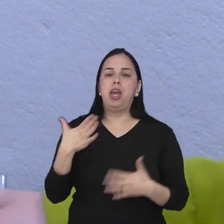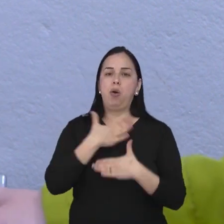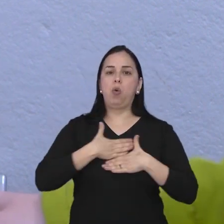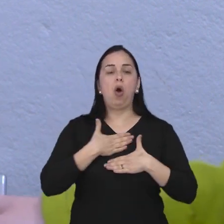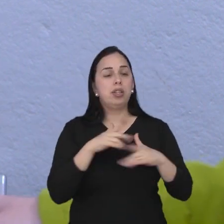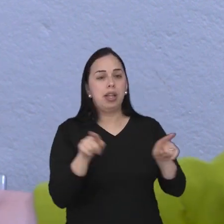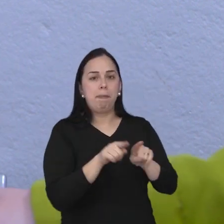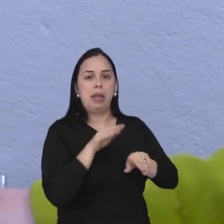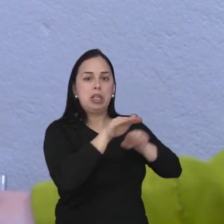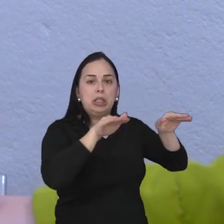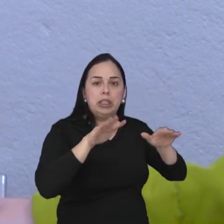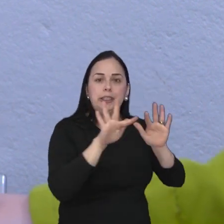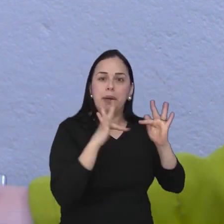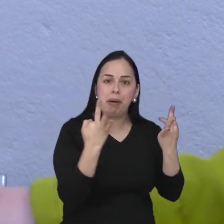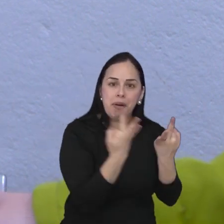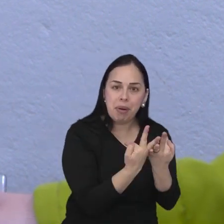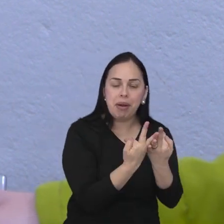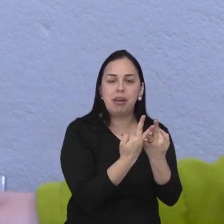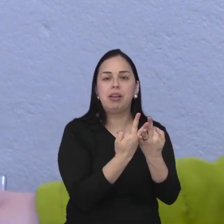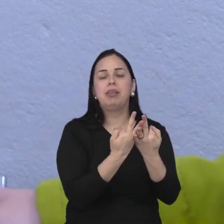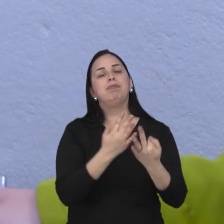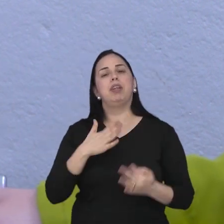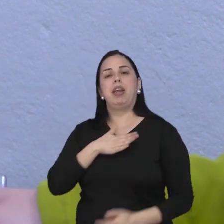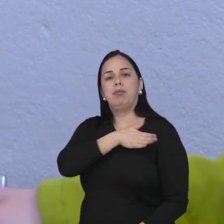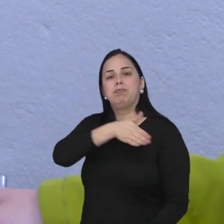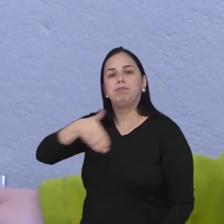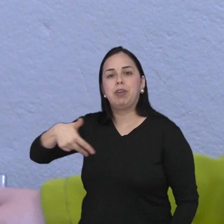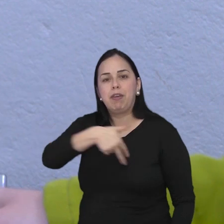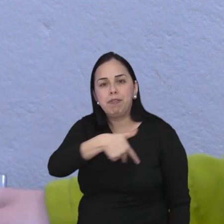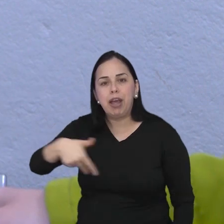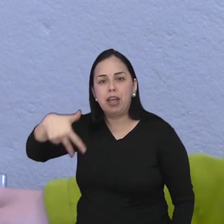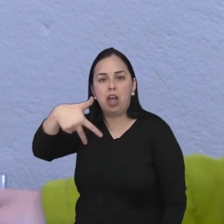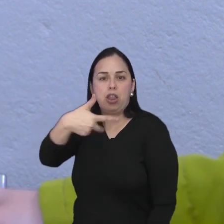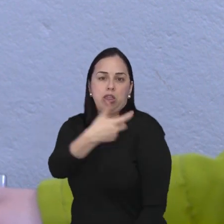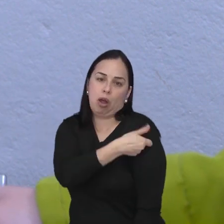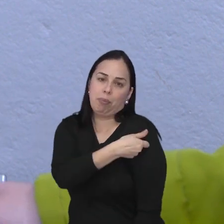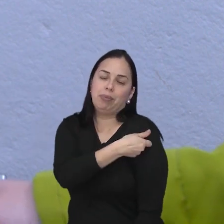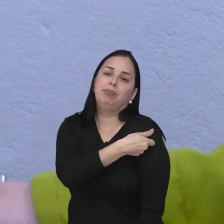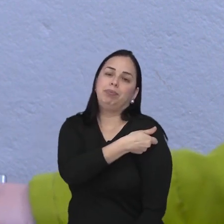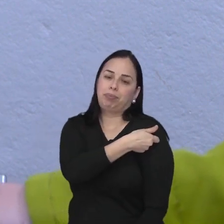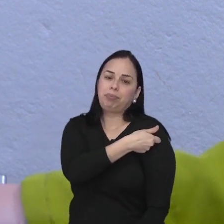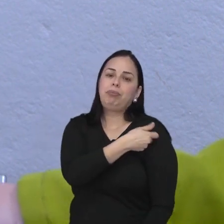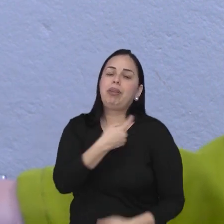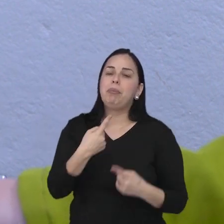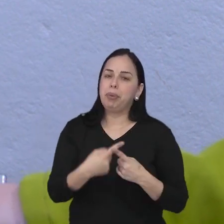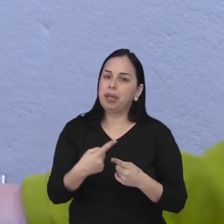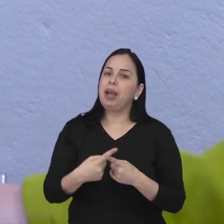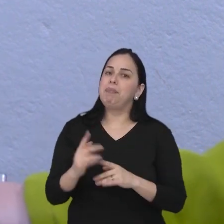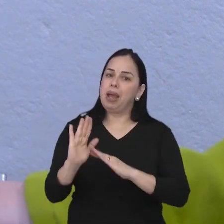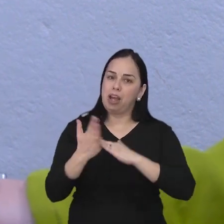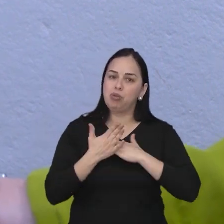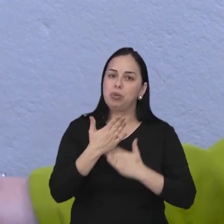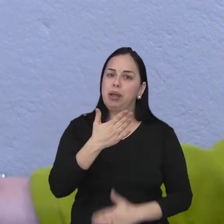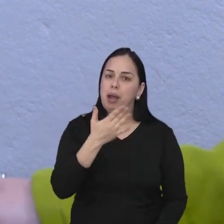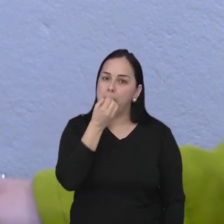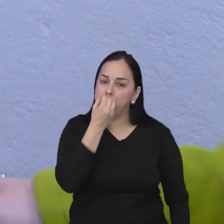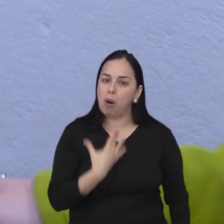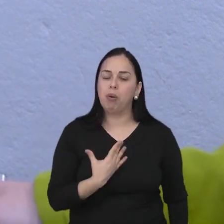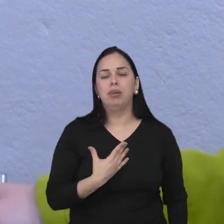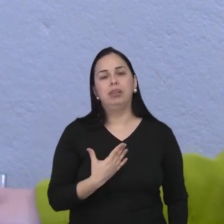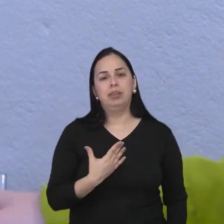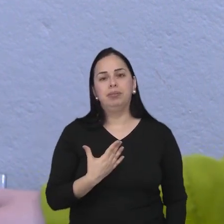tomando, anuncio para a família também, a gente sempre toma quando é liberado. Aí eu venho e tomo porque faz parte, é